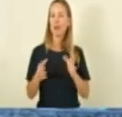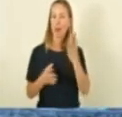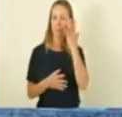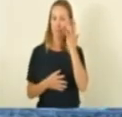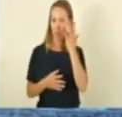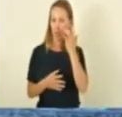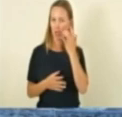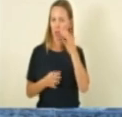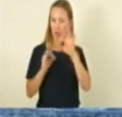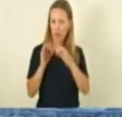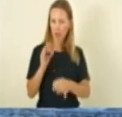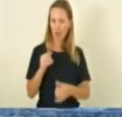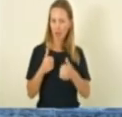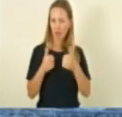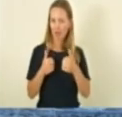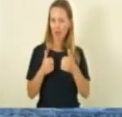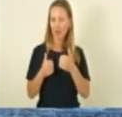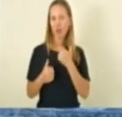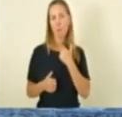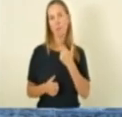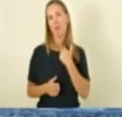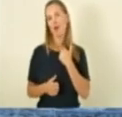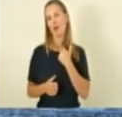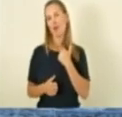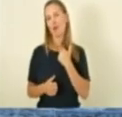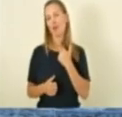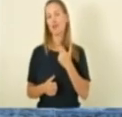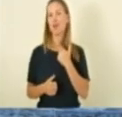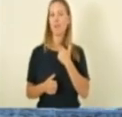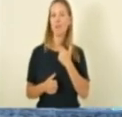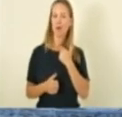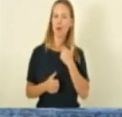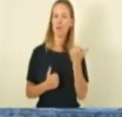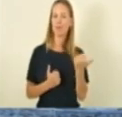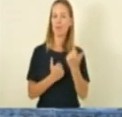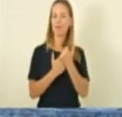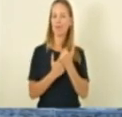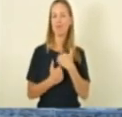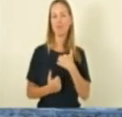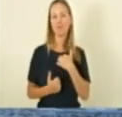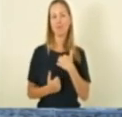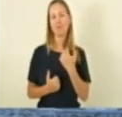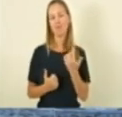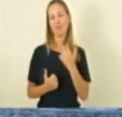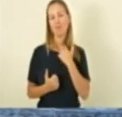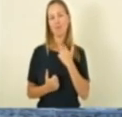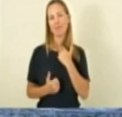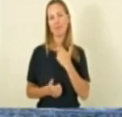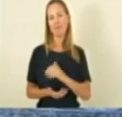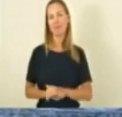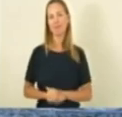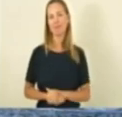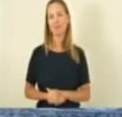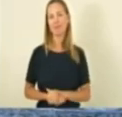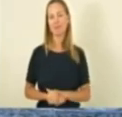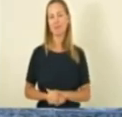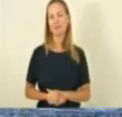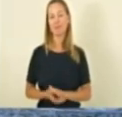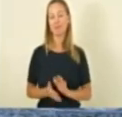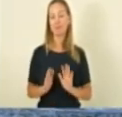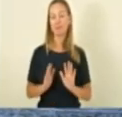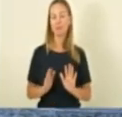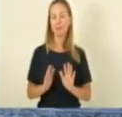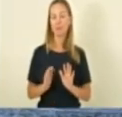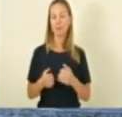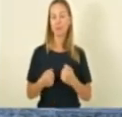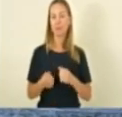falar no seu lugar. Não pode. Falar no meu lugar não pode. Então, mas eu não posso deixar